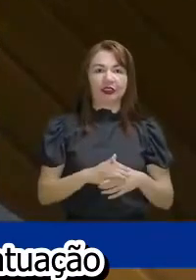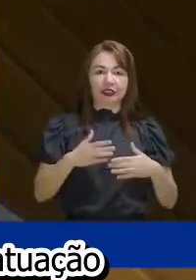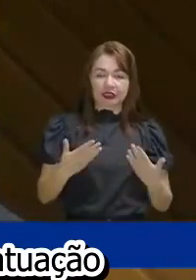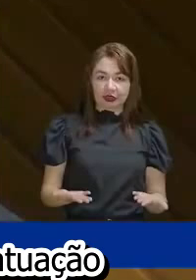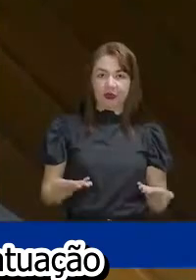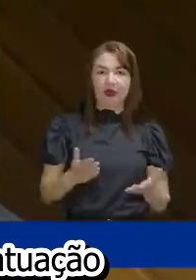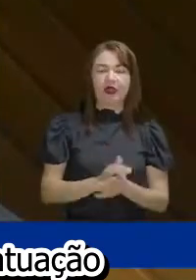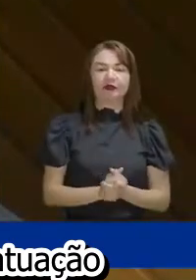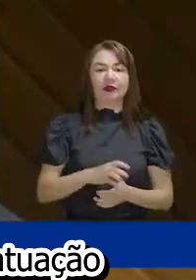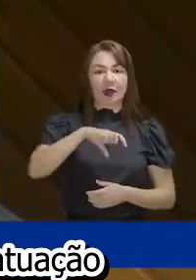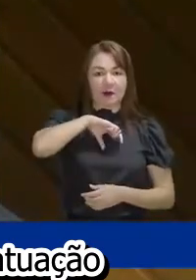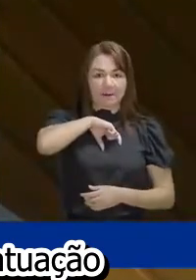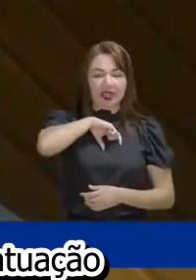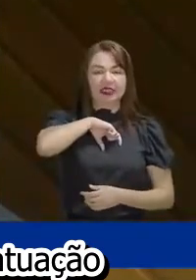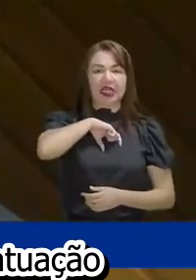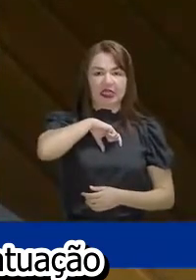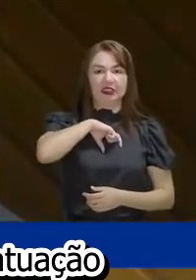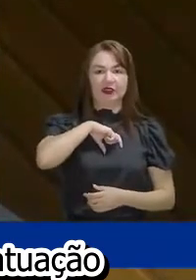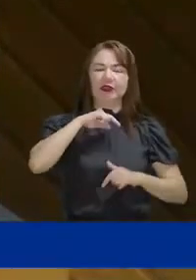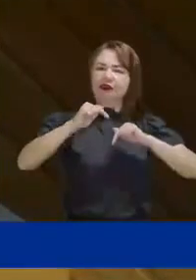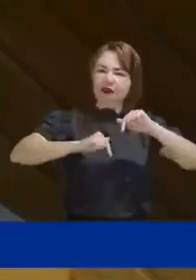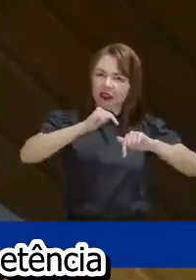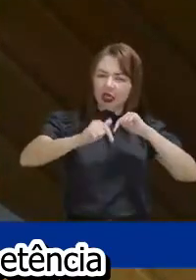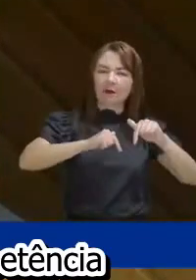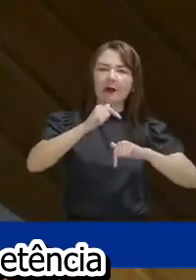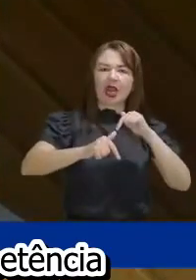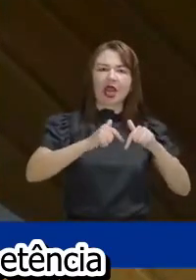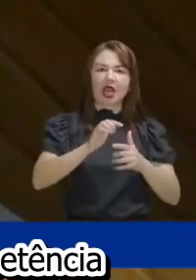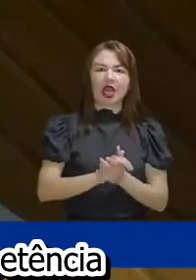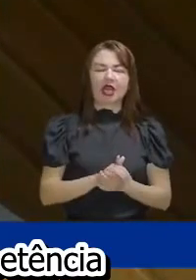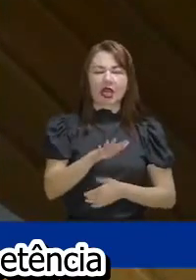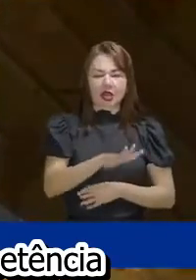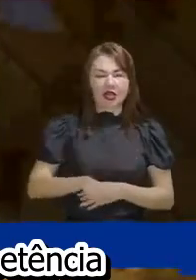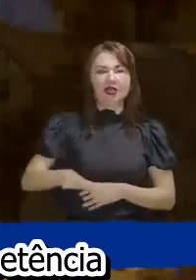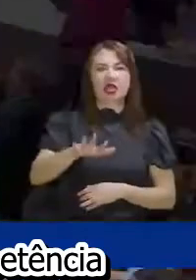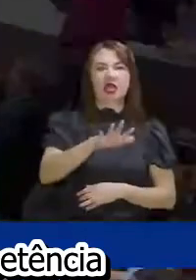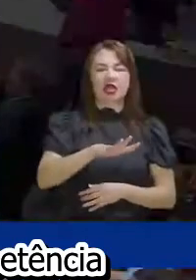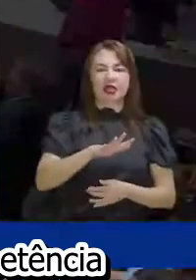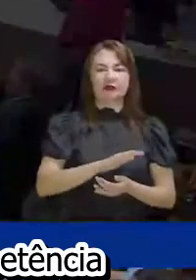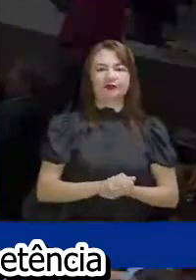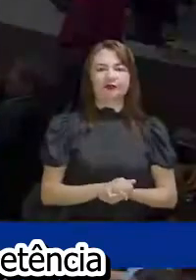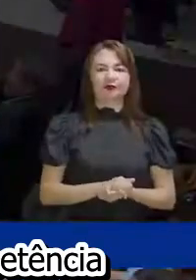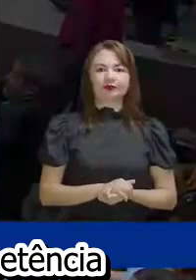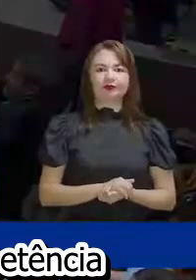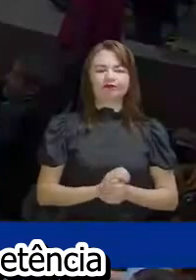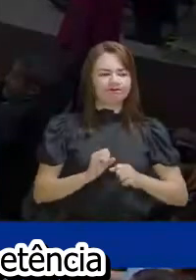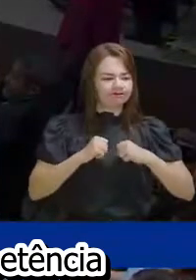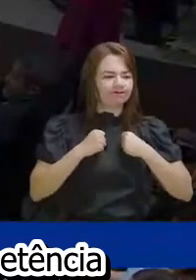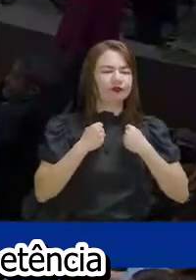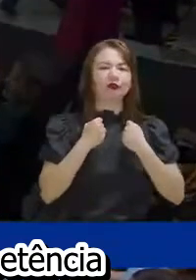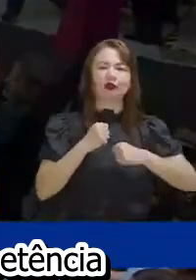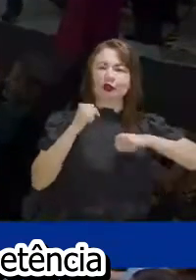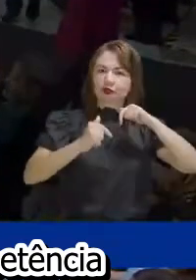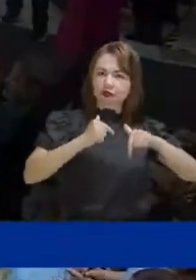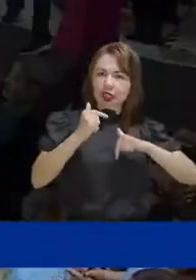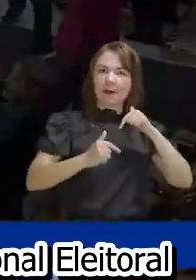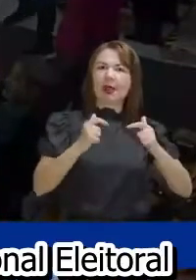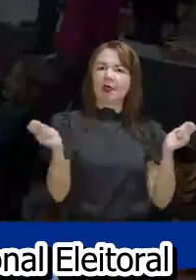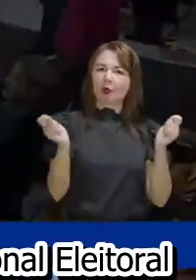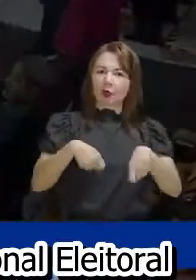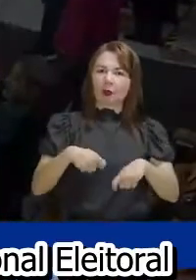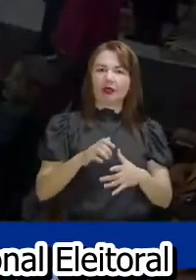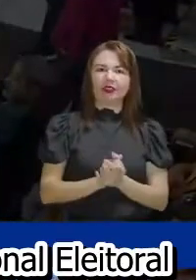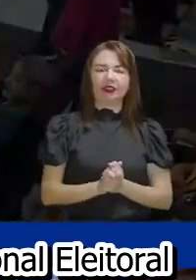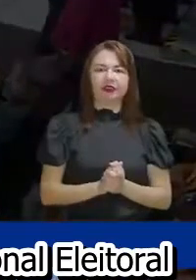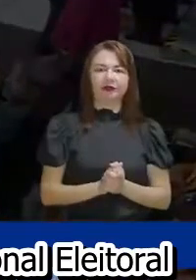a referida comenda por sua atuação na jurisdição eleitoral com absoluta dedicação e competência